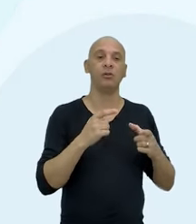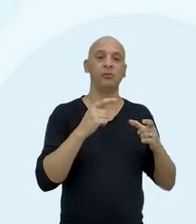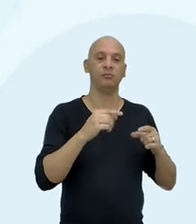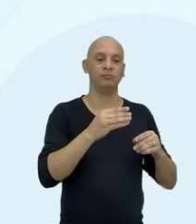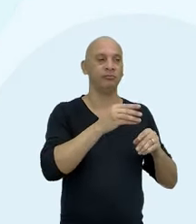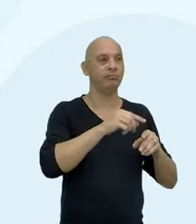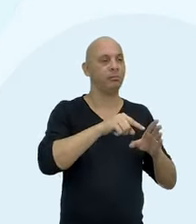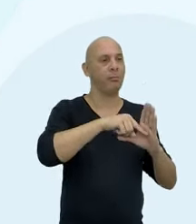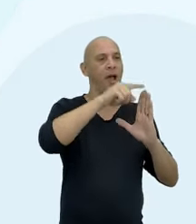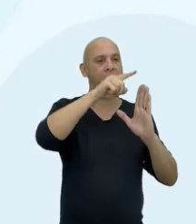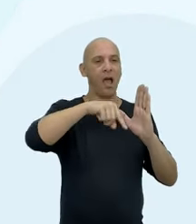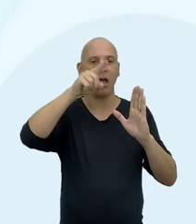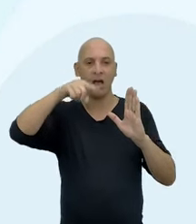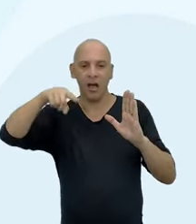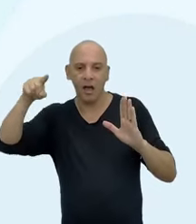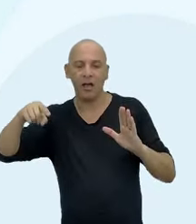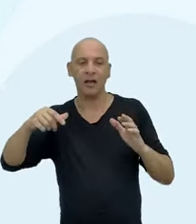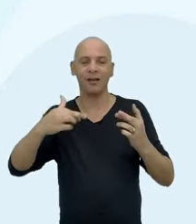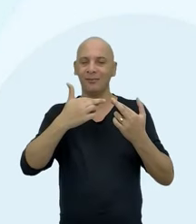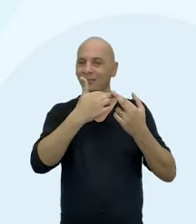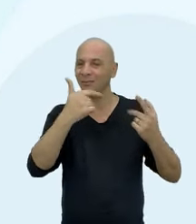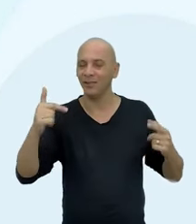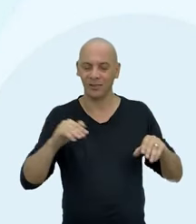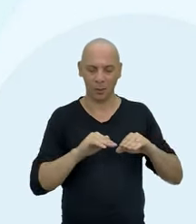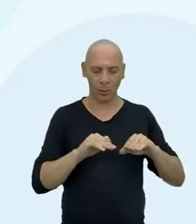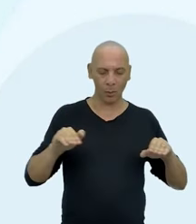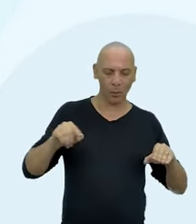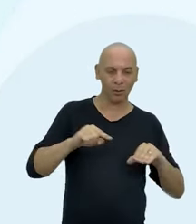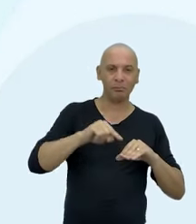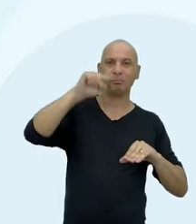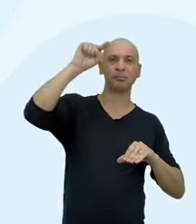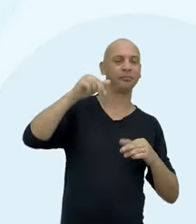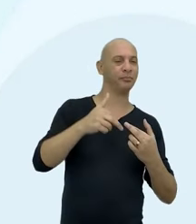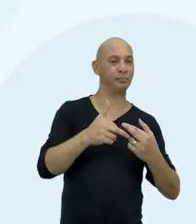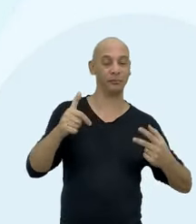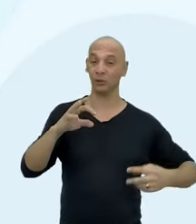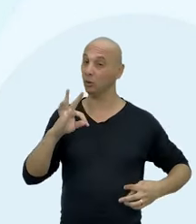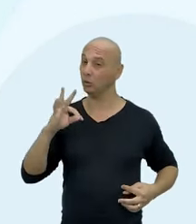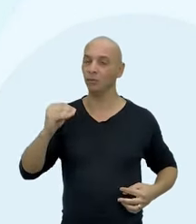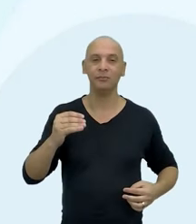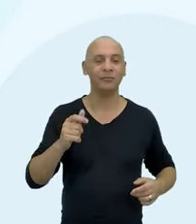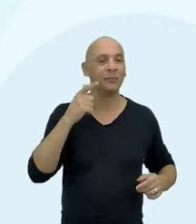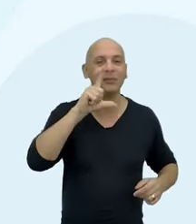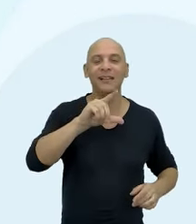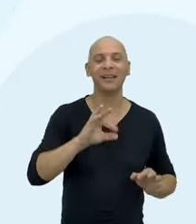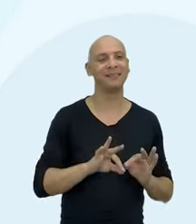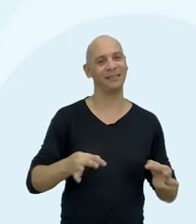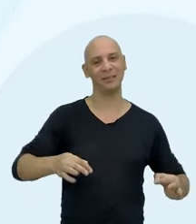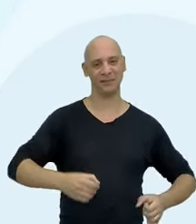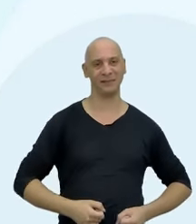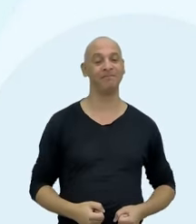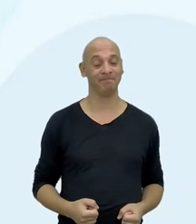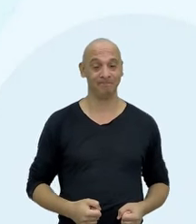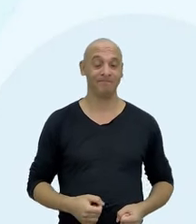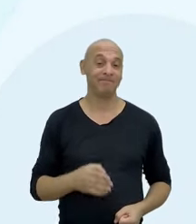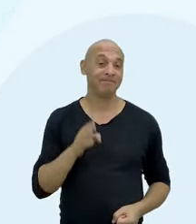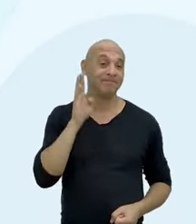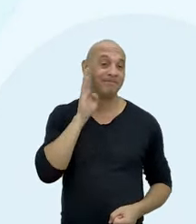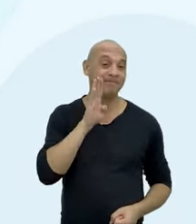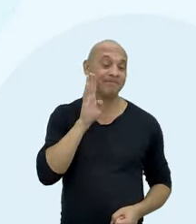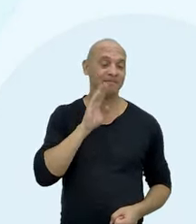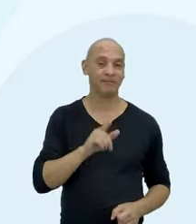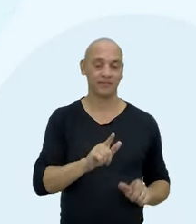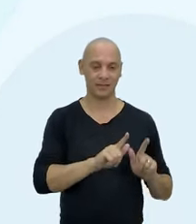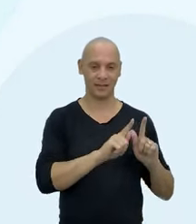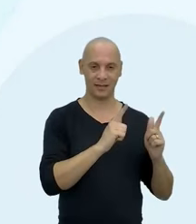de barras verticais horizontais gente então é tudo muitos e eu achei tão interessante o